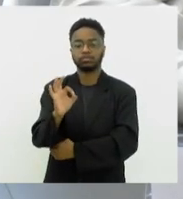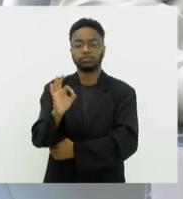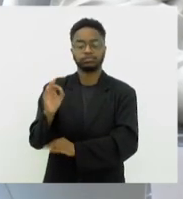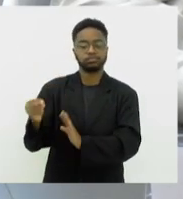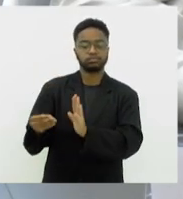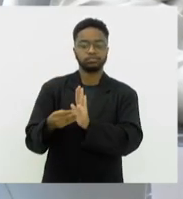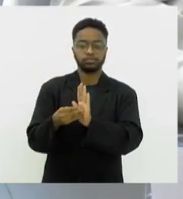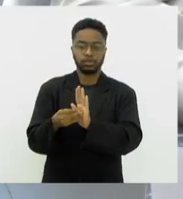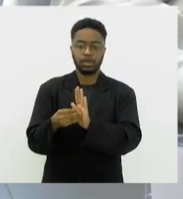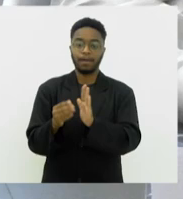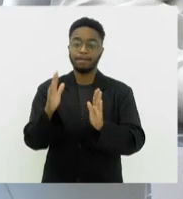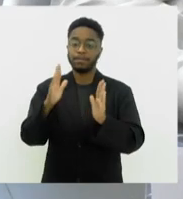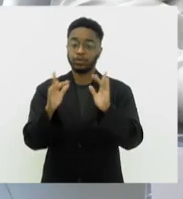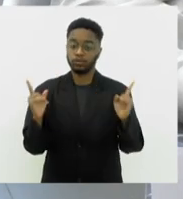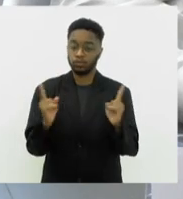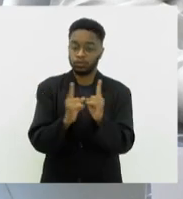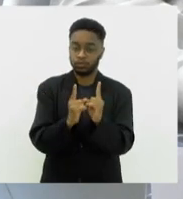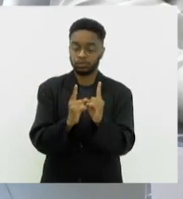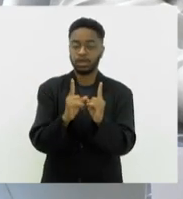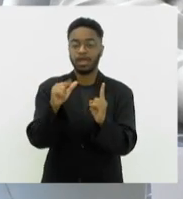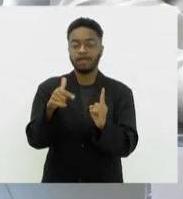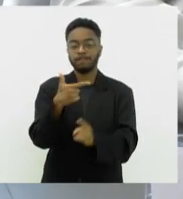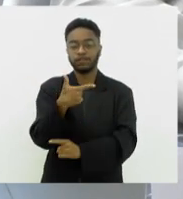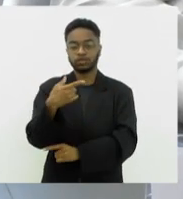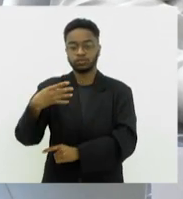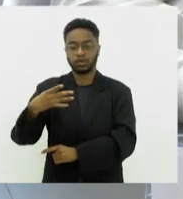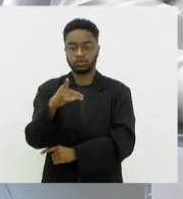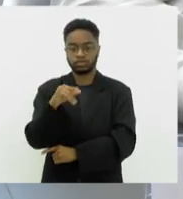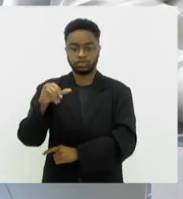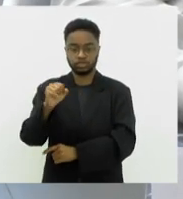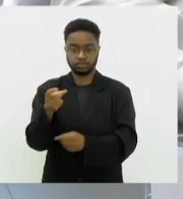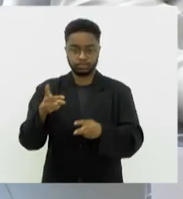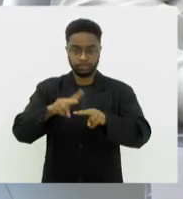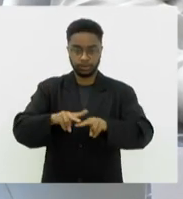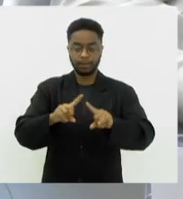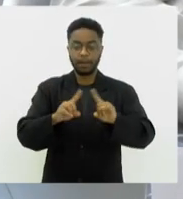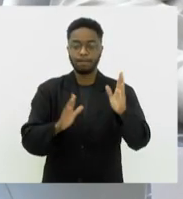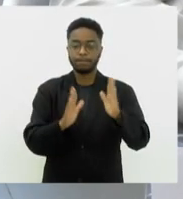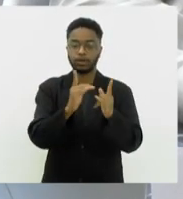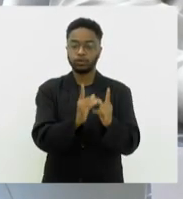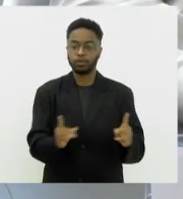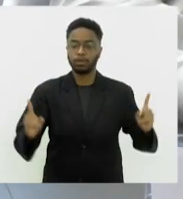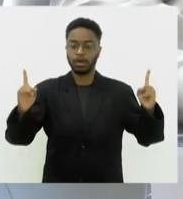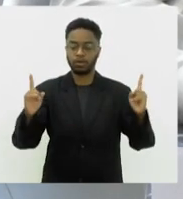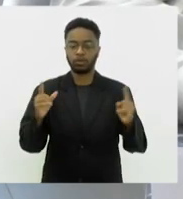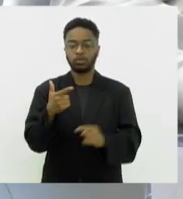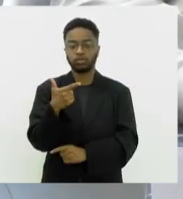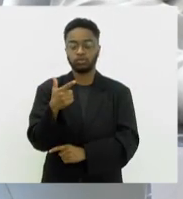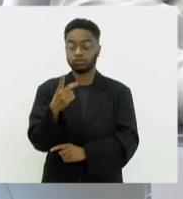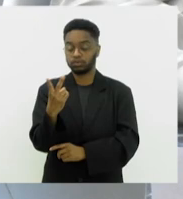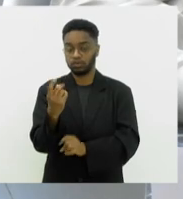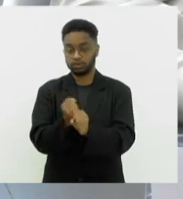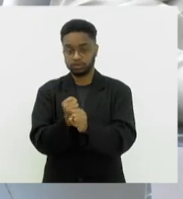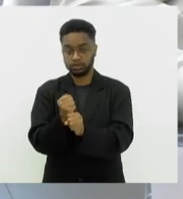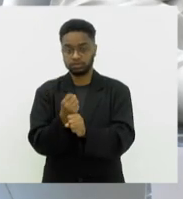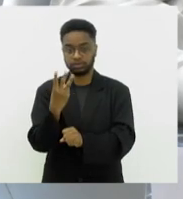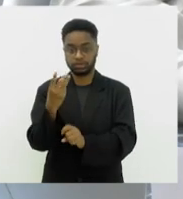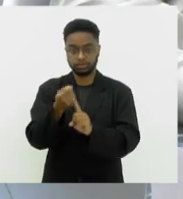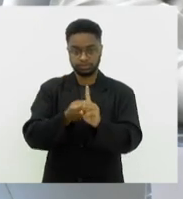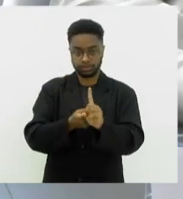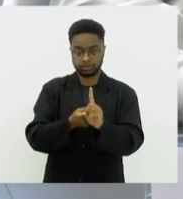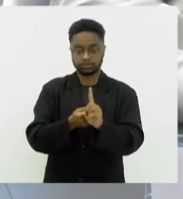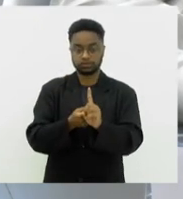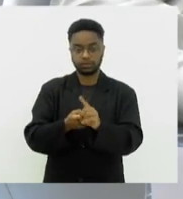o menor período registrado foi o de 24 dias e o maior período registrado foi de 2 anos e 3 meses